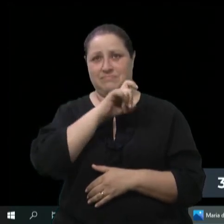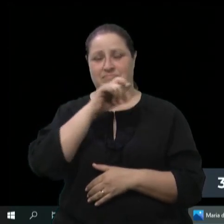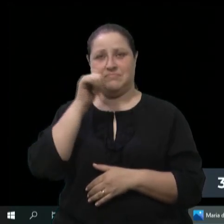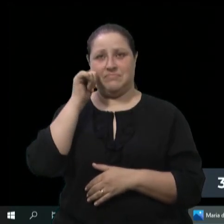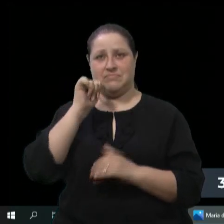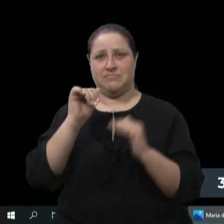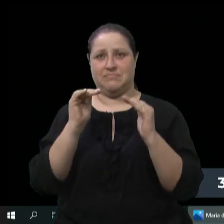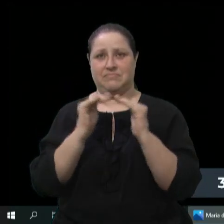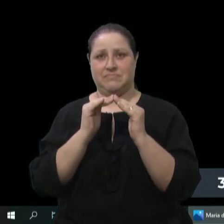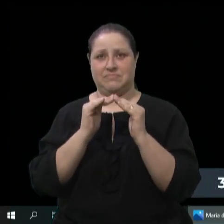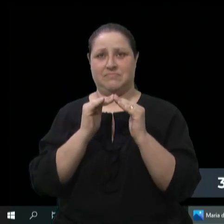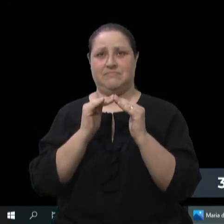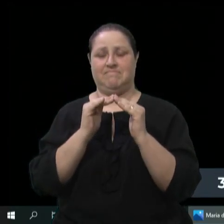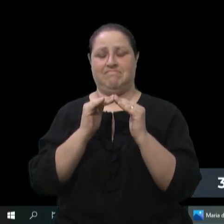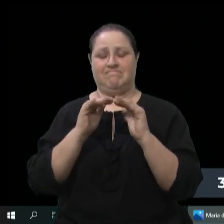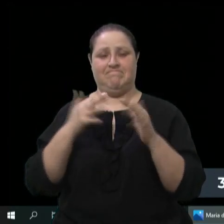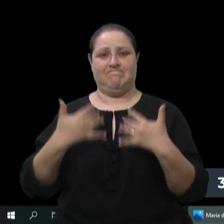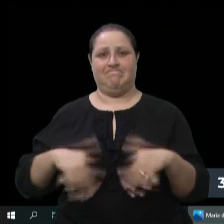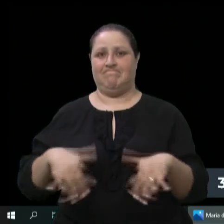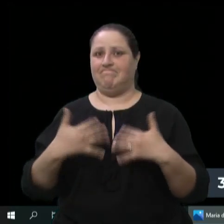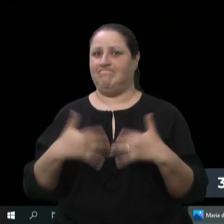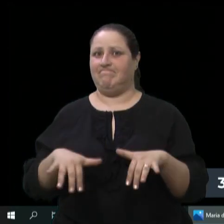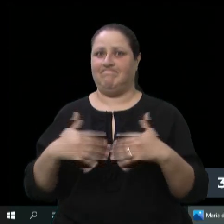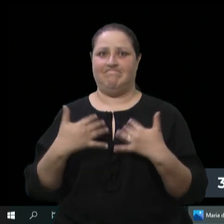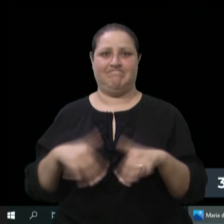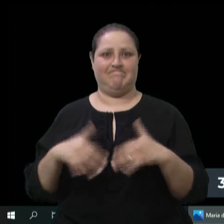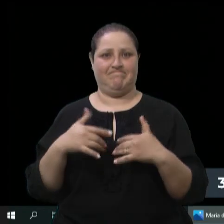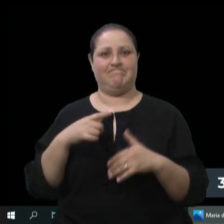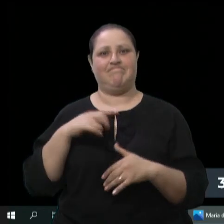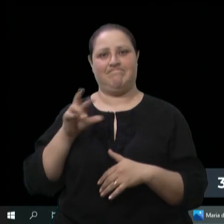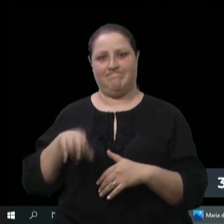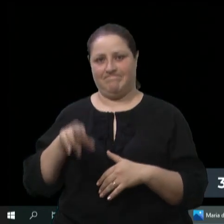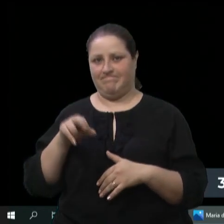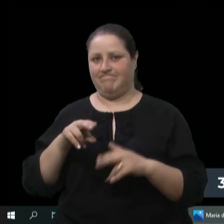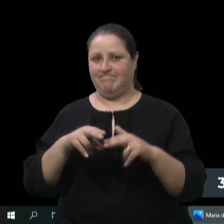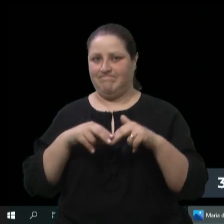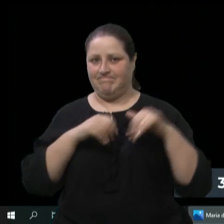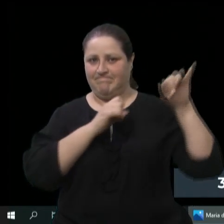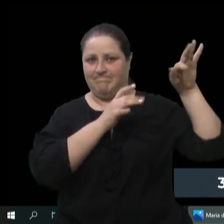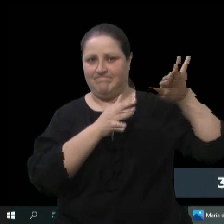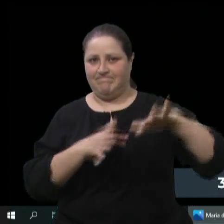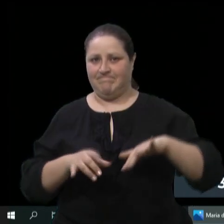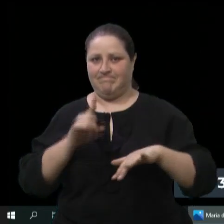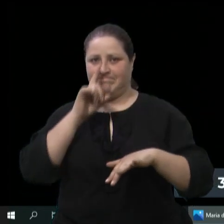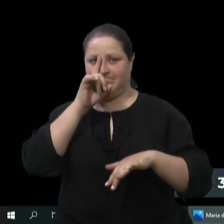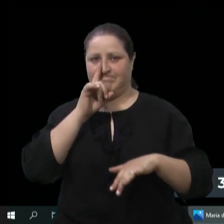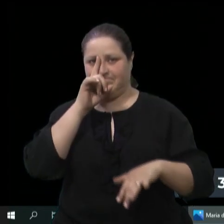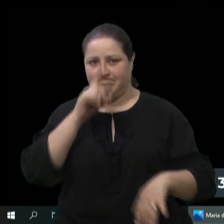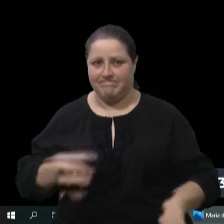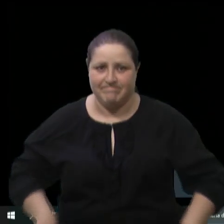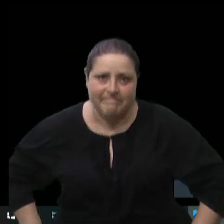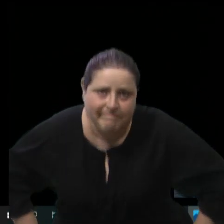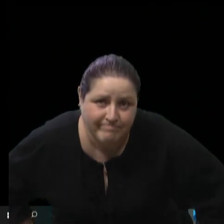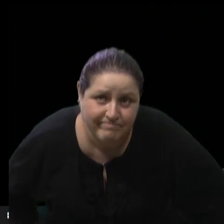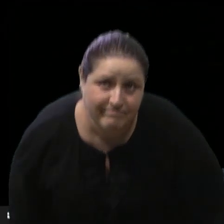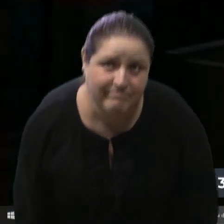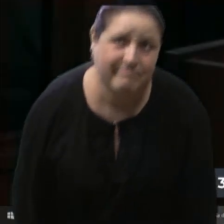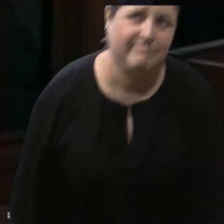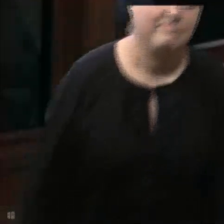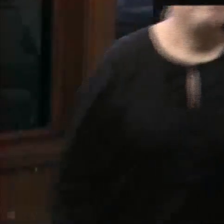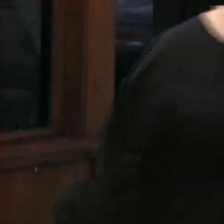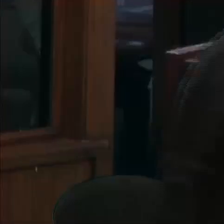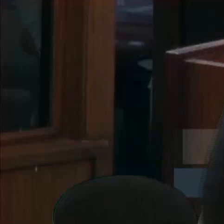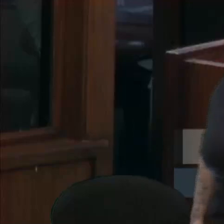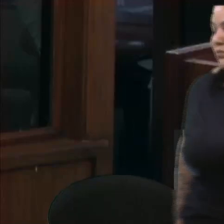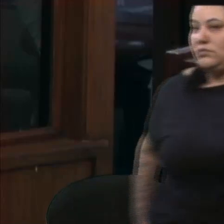moradora está assustada e com razão a respeito disso. Eu quero mostrar, Bruna, uma outra situação